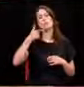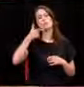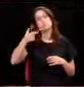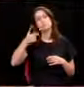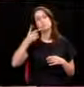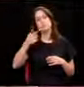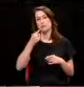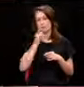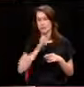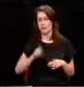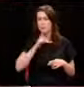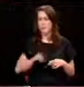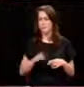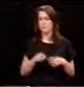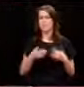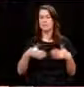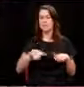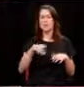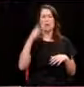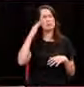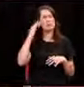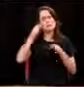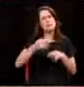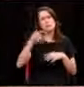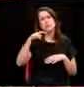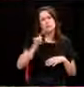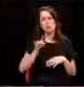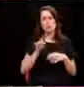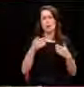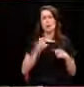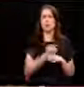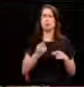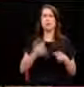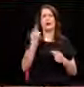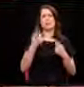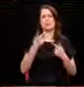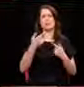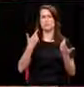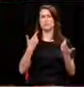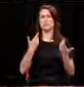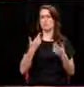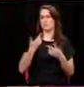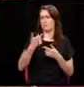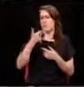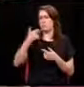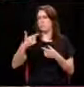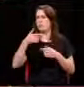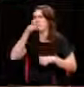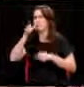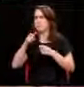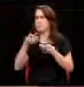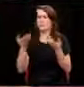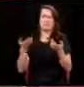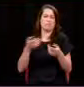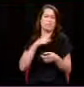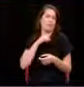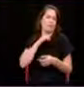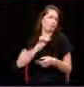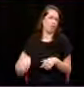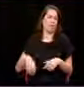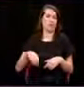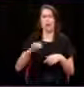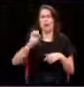chamadas registadas, que são chamadas que entram e depois saem e não são atendidas porque a pessoa entretanto desligou, e que isso faz baixar